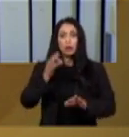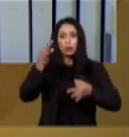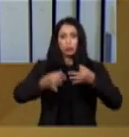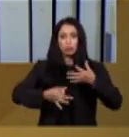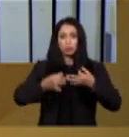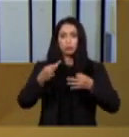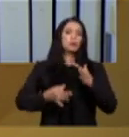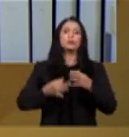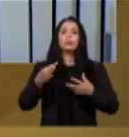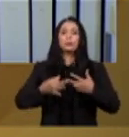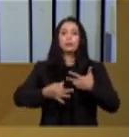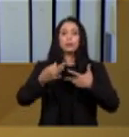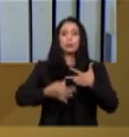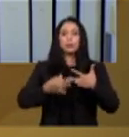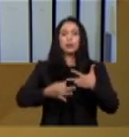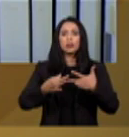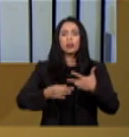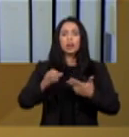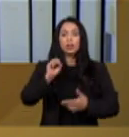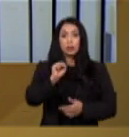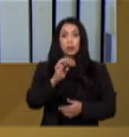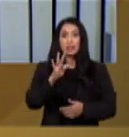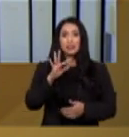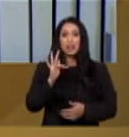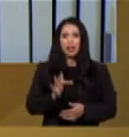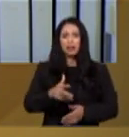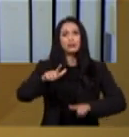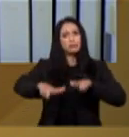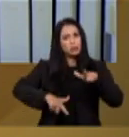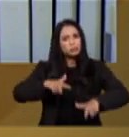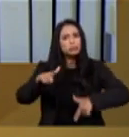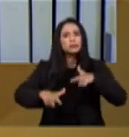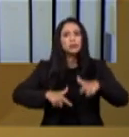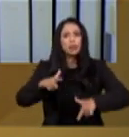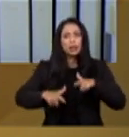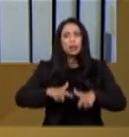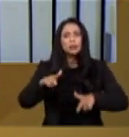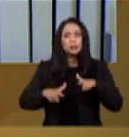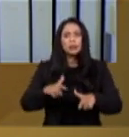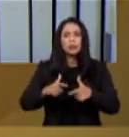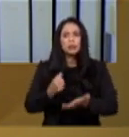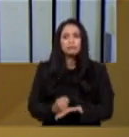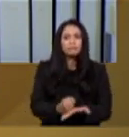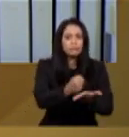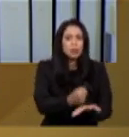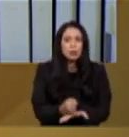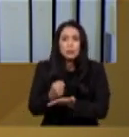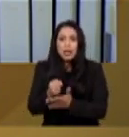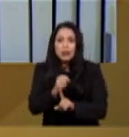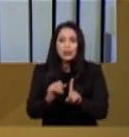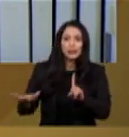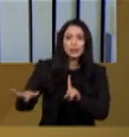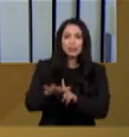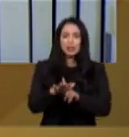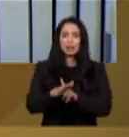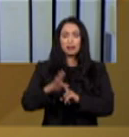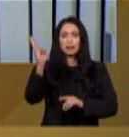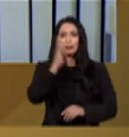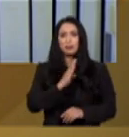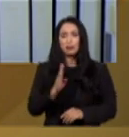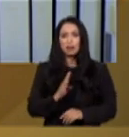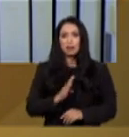Tribunal Federal mantiveram-se em pleno funcionamento, oferecendo o devido amparo à sociedade brasileira.